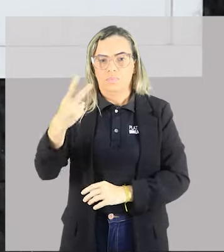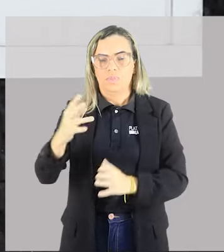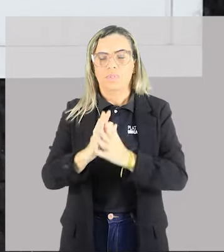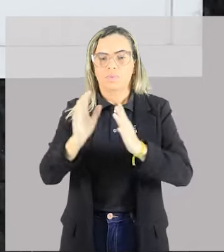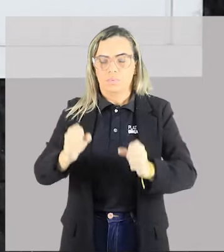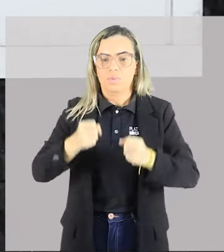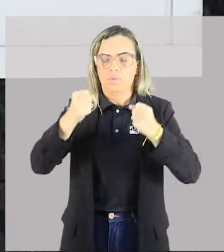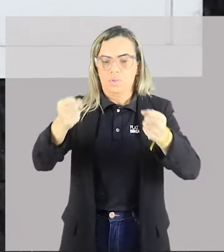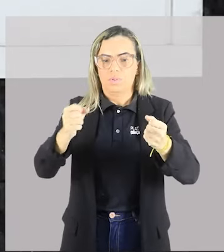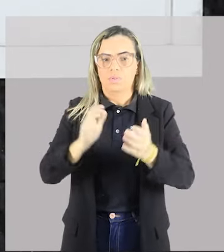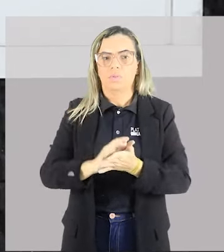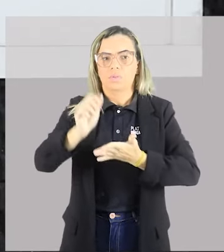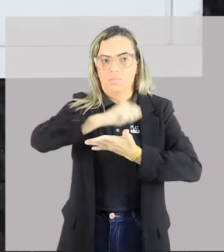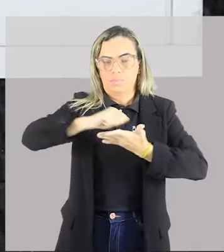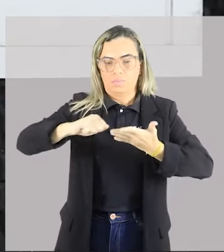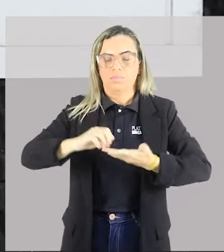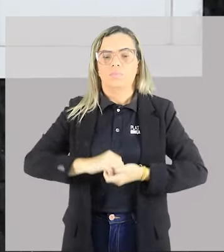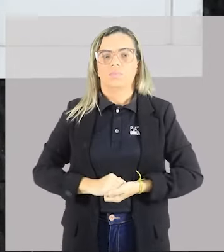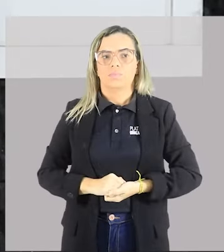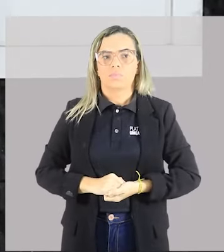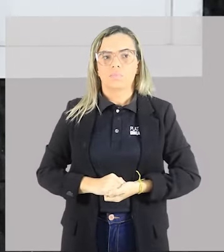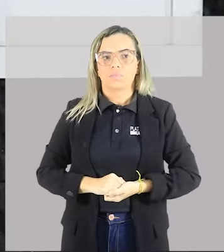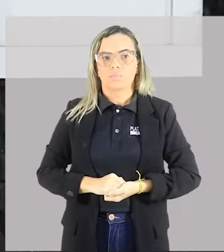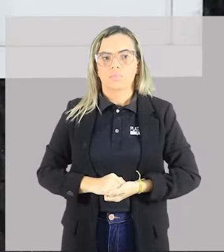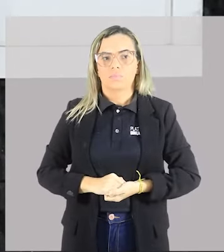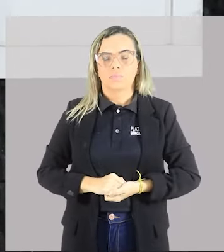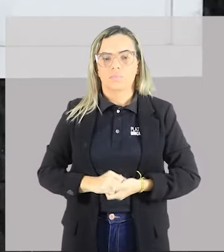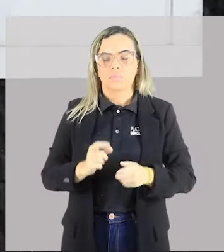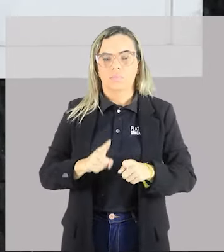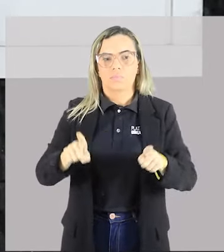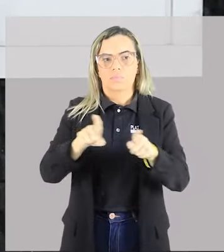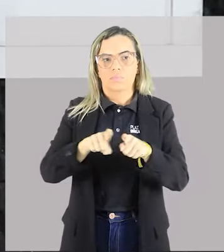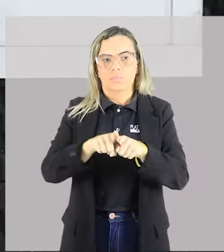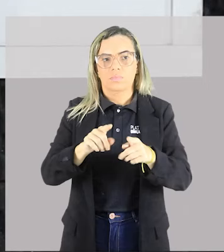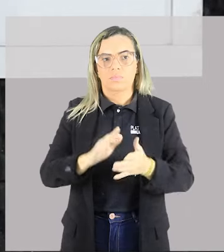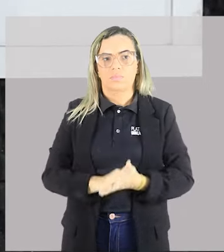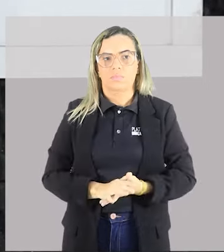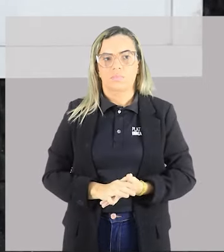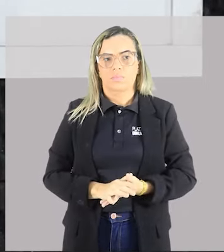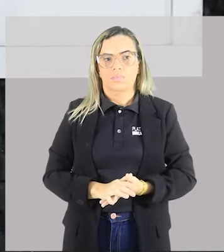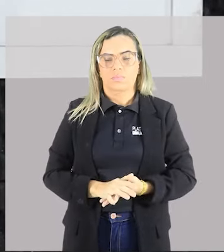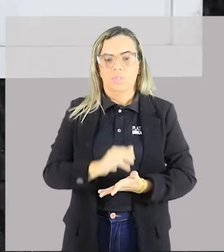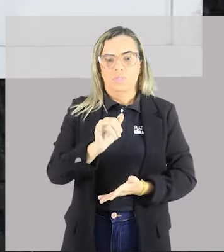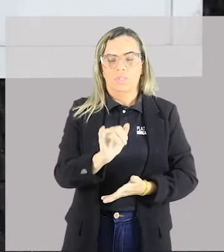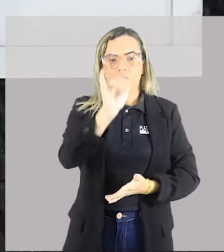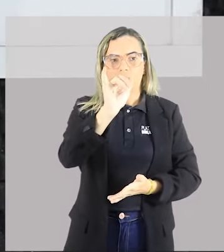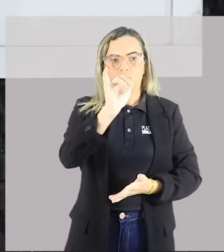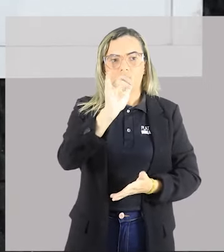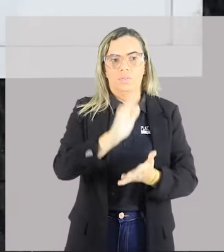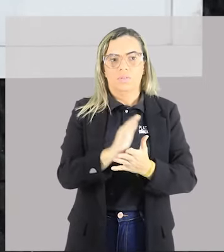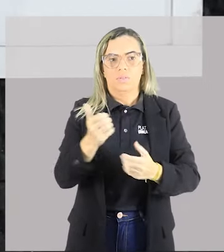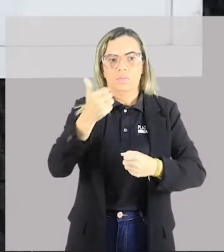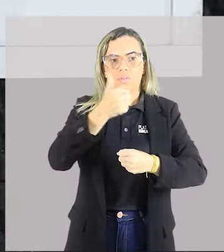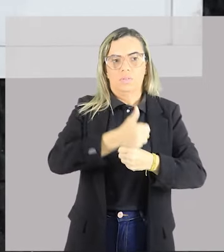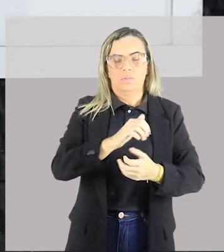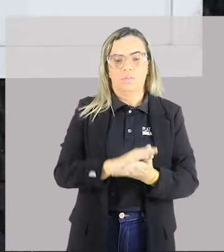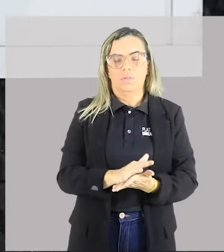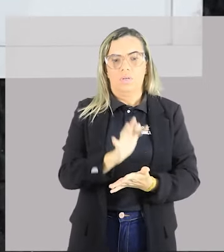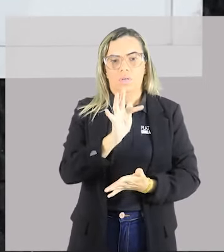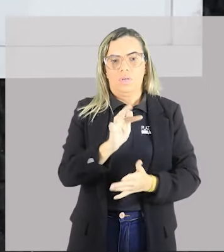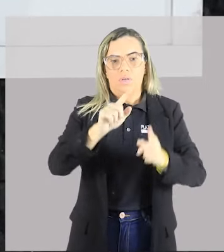forma ou esse Y também ele pode ser escrito assim ó FX Nós temos que nos